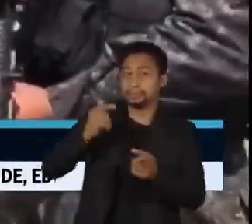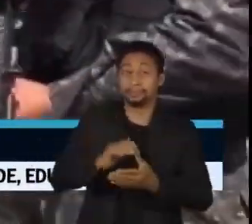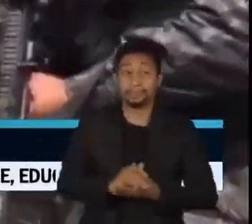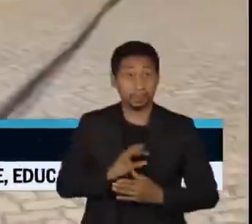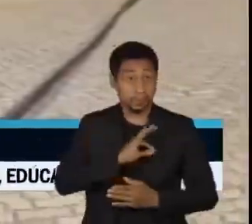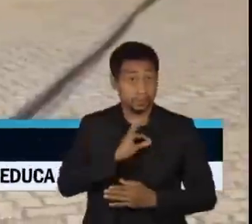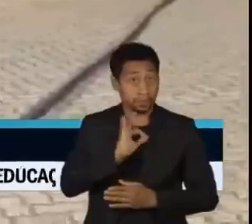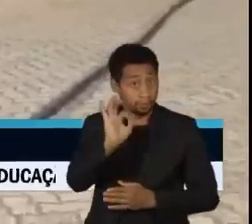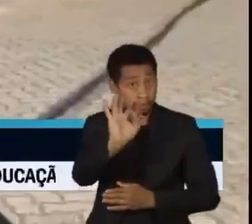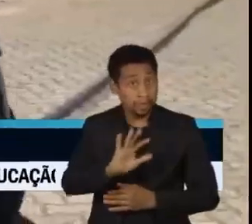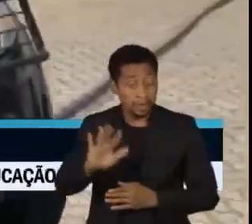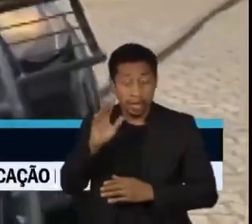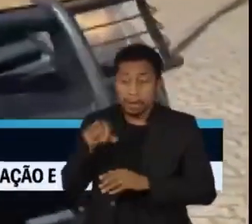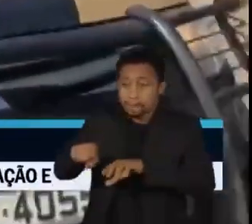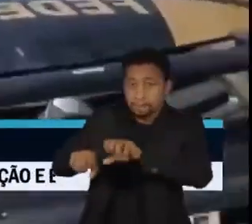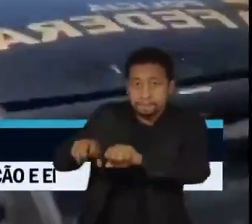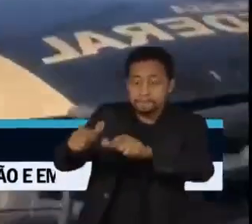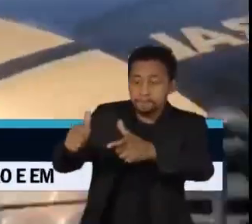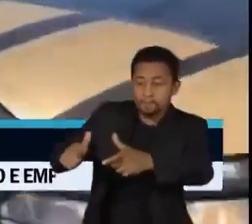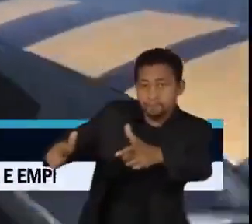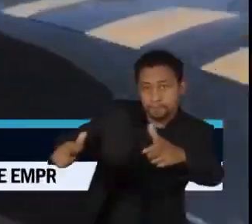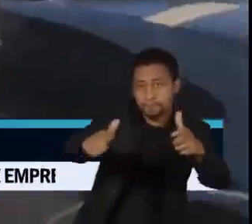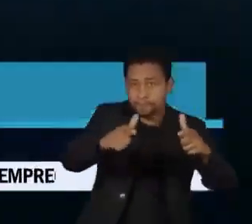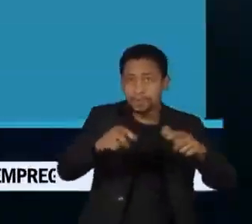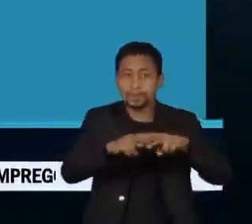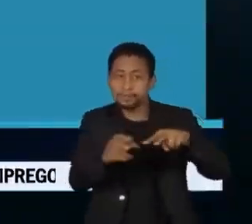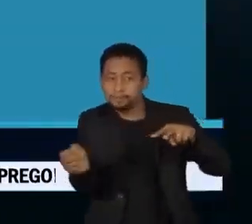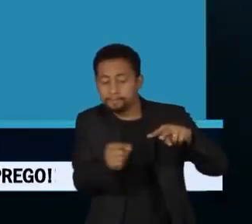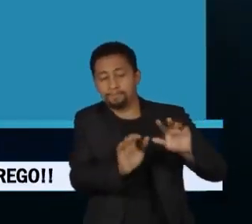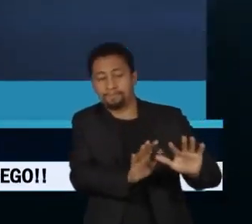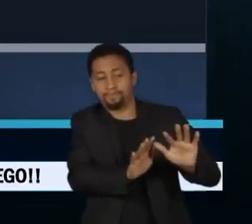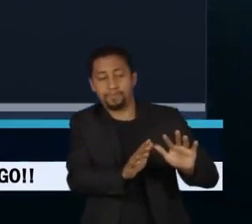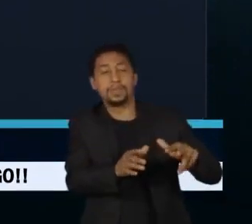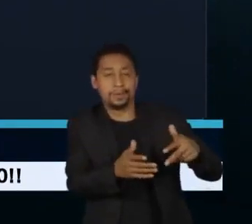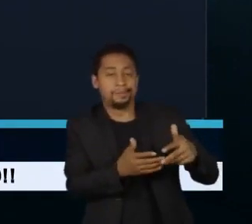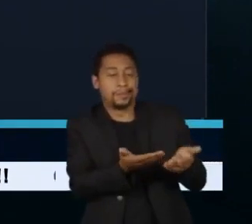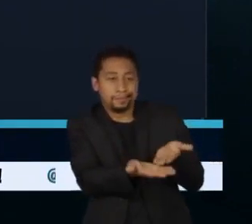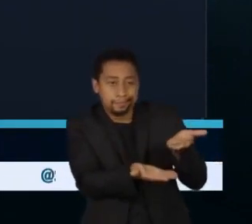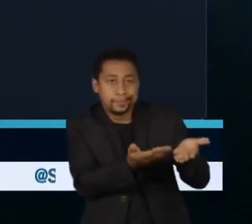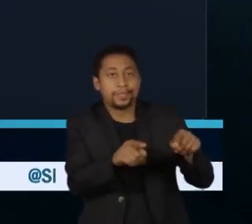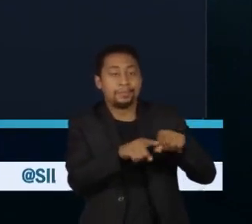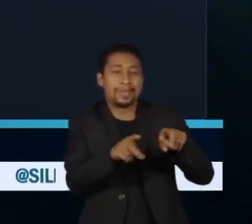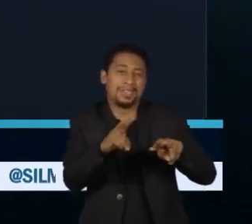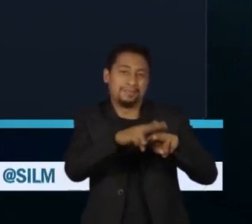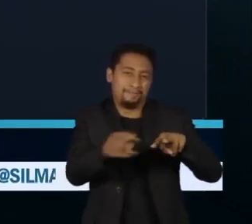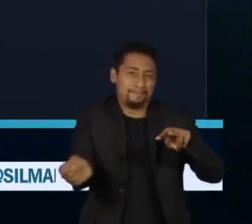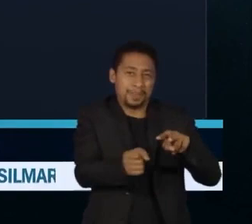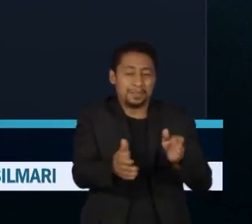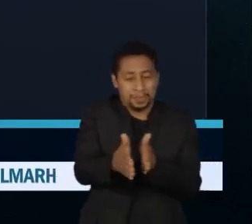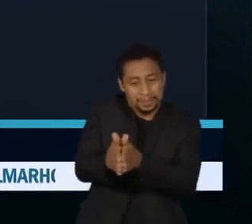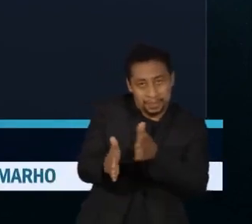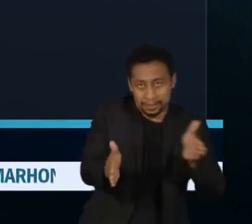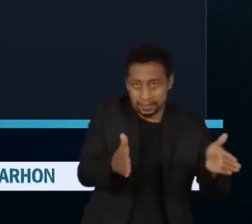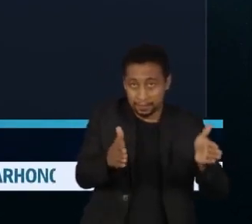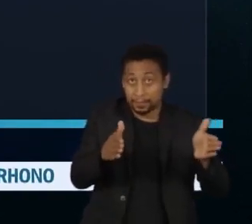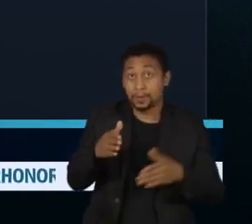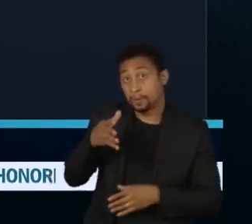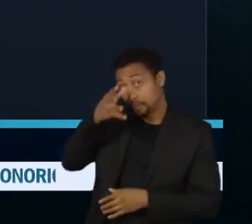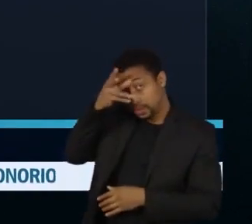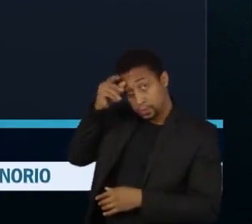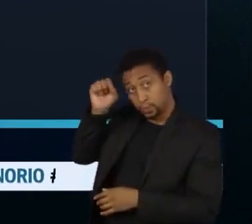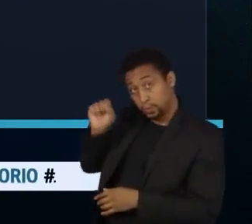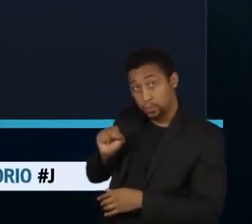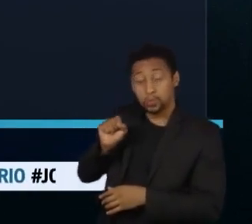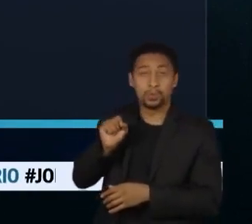busca e apreensão, 7 de prisão preventiva e 4 de prisão temporária, nos estados de Mato Grosso do Sul,